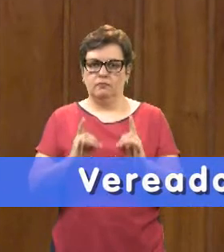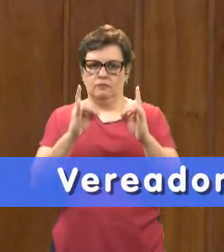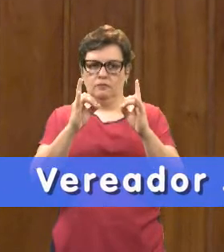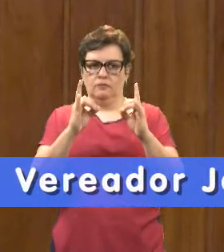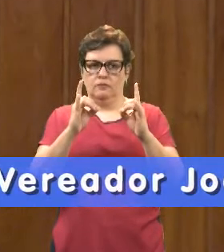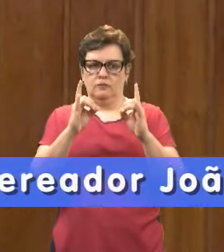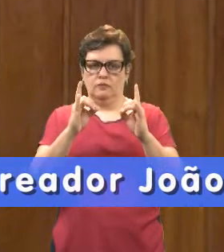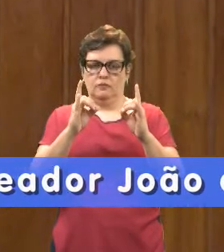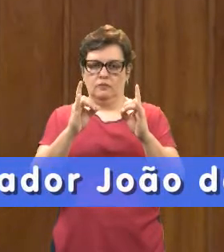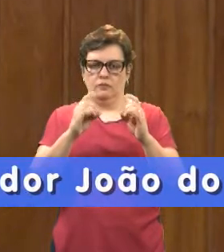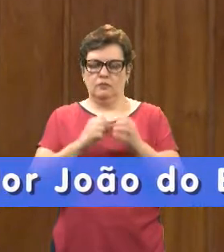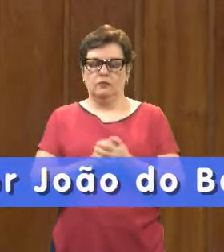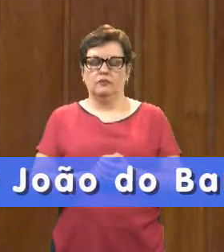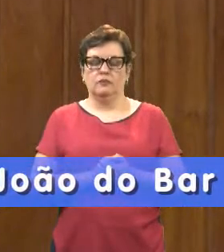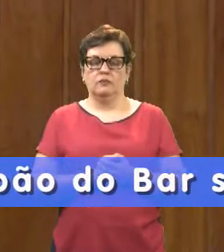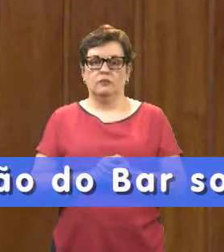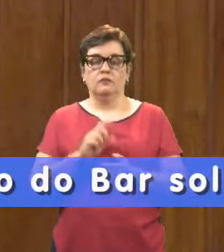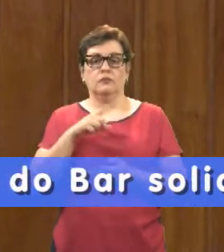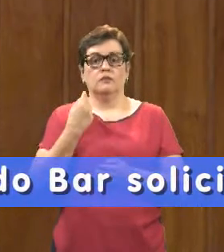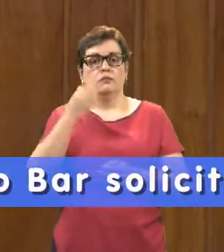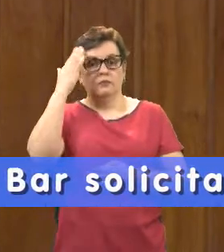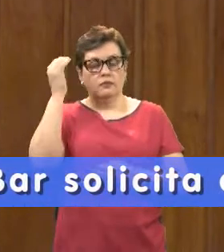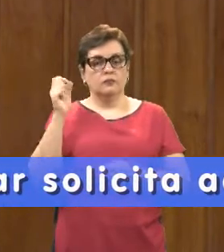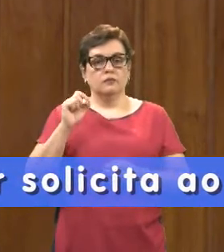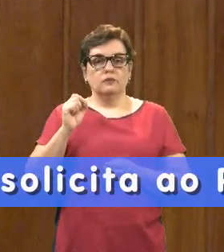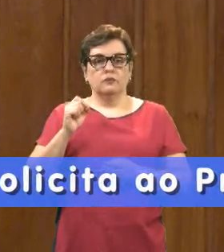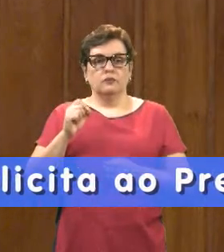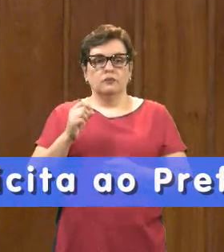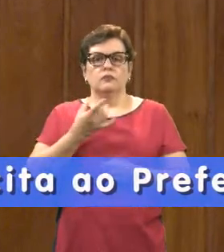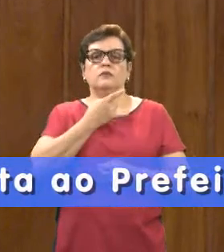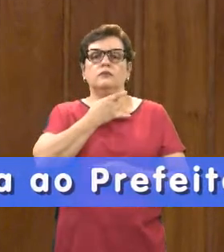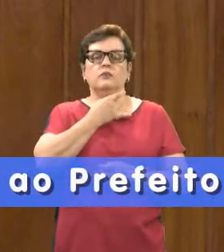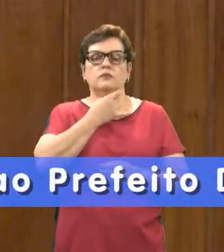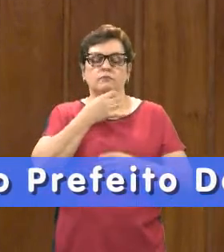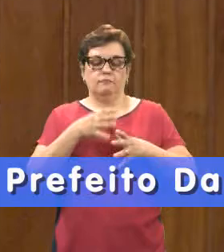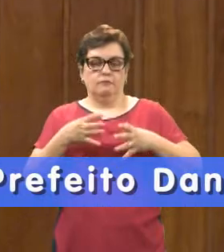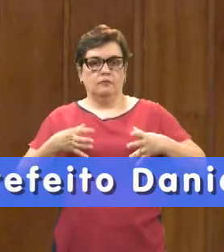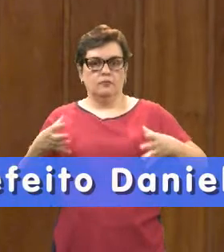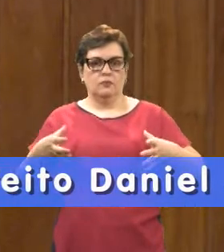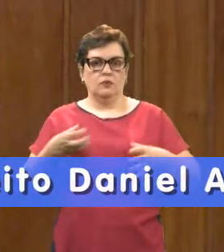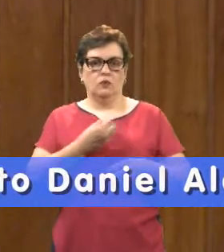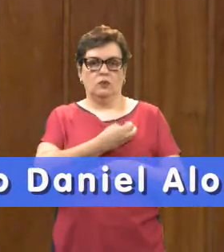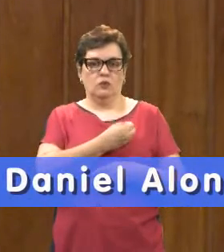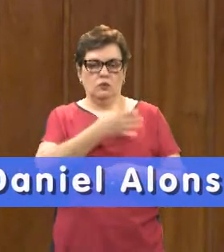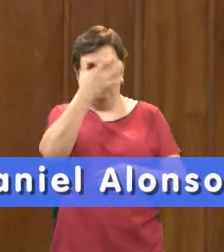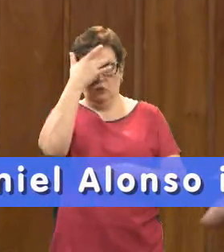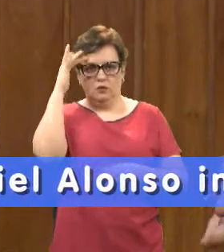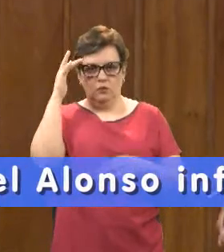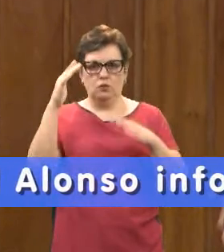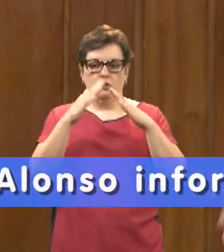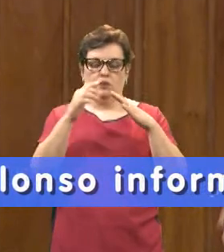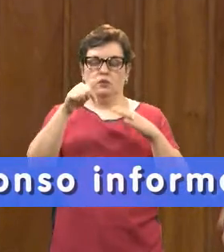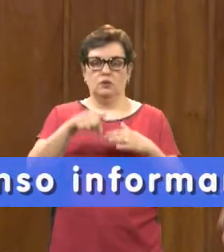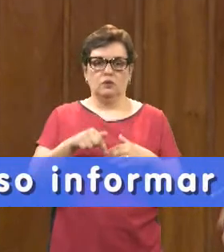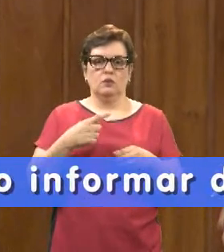exponho. Sabemos que Marília teve um aumento populacional significativo nos últimos